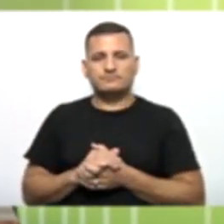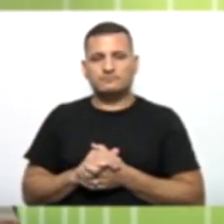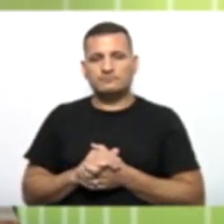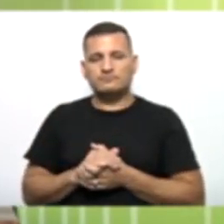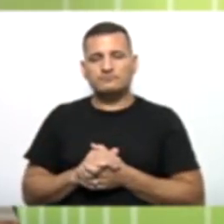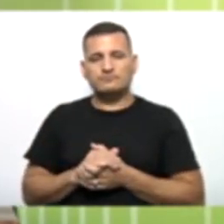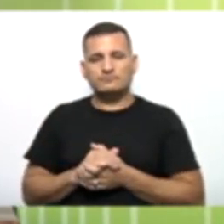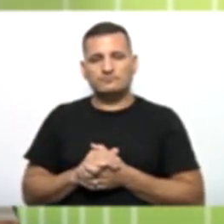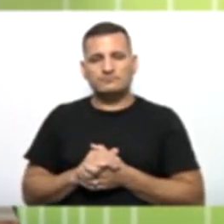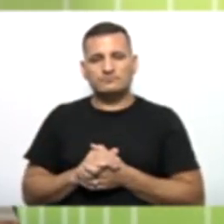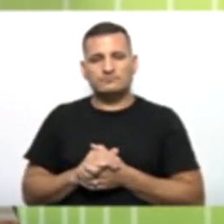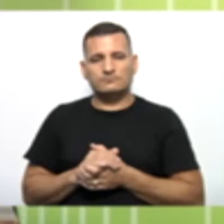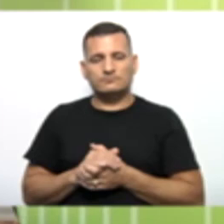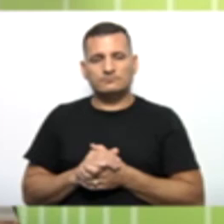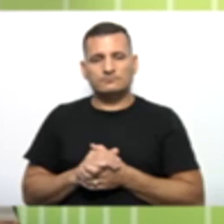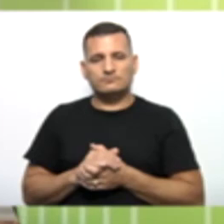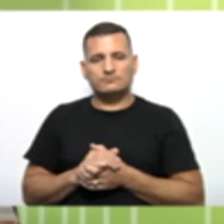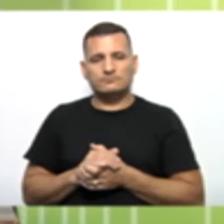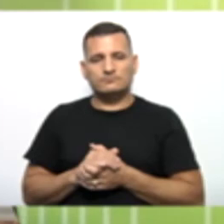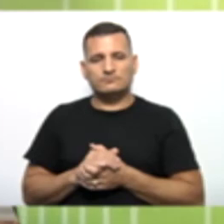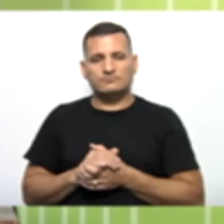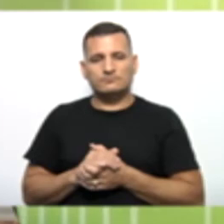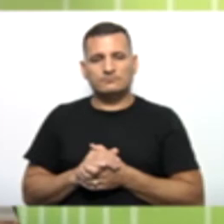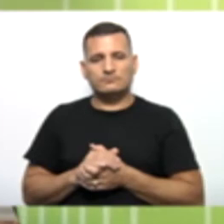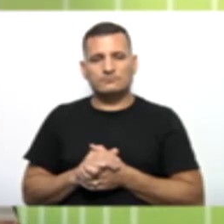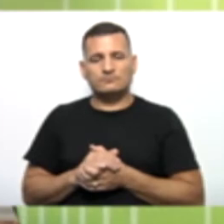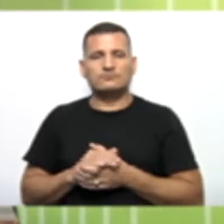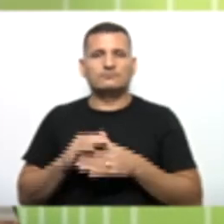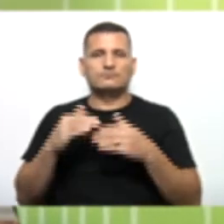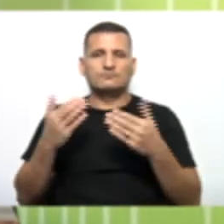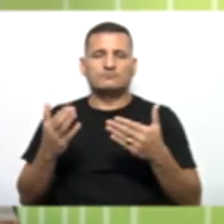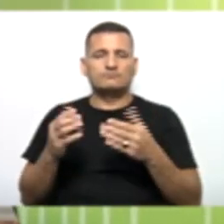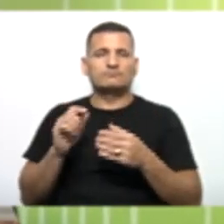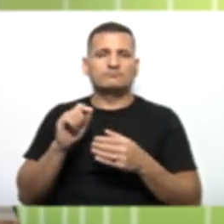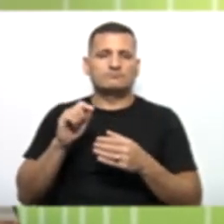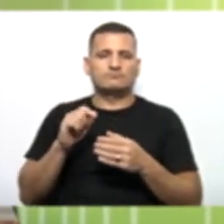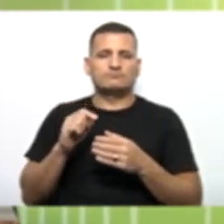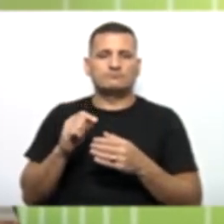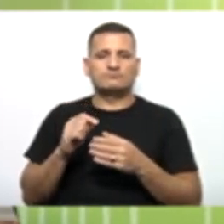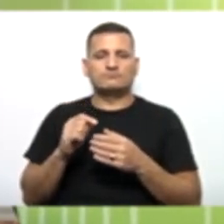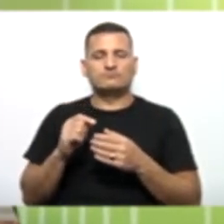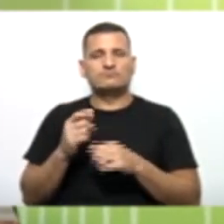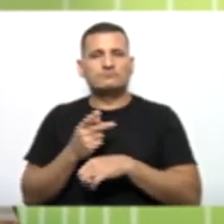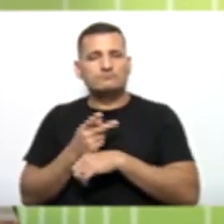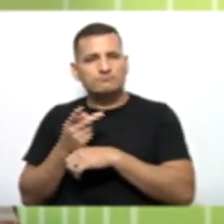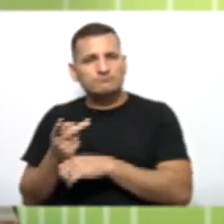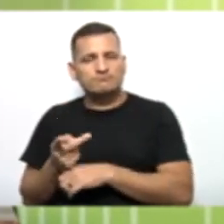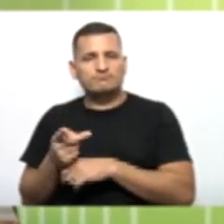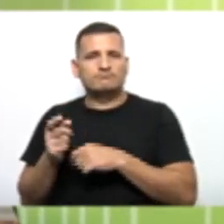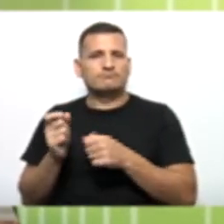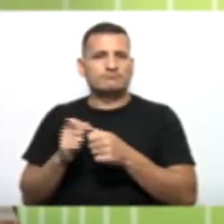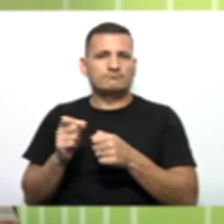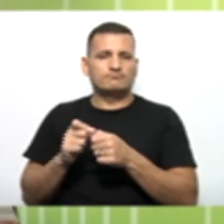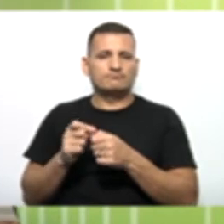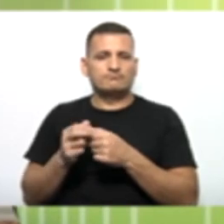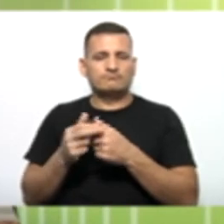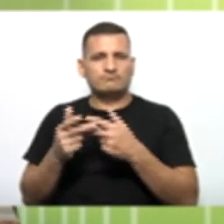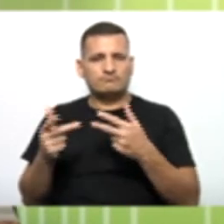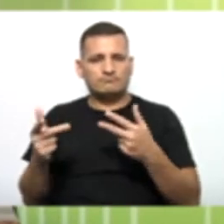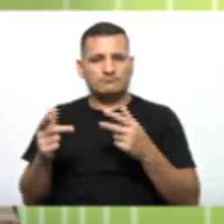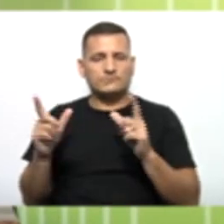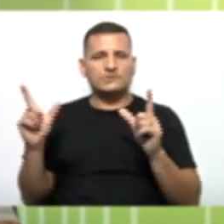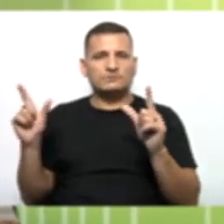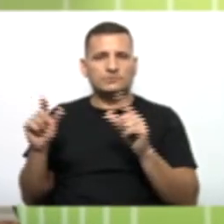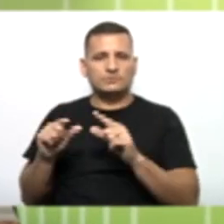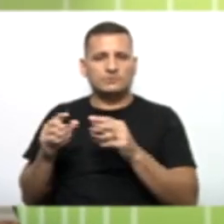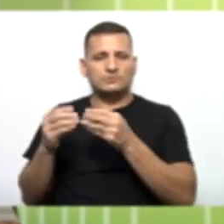Então, com isso, ela vai procurar fazer essas ações de forma que ela cause o mínimo